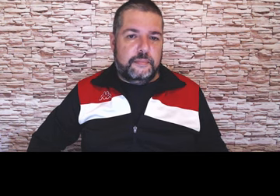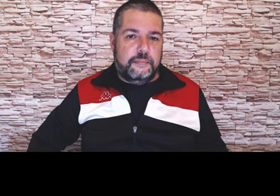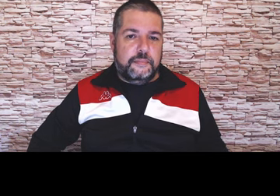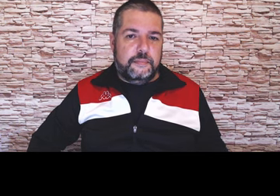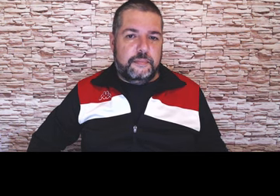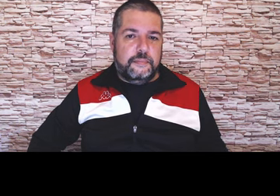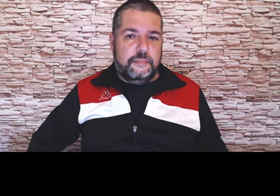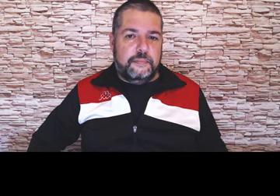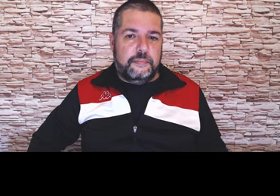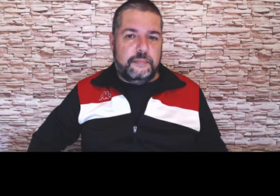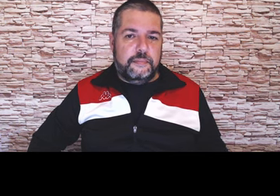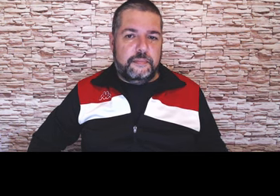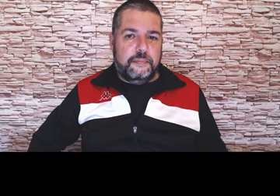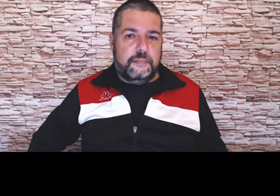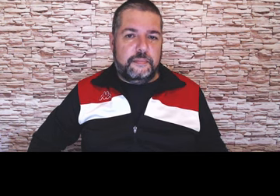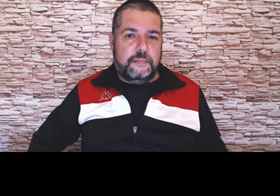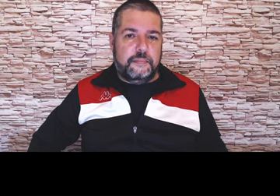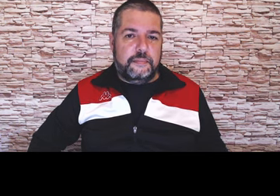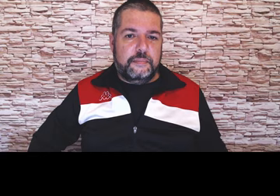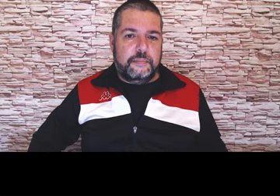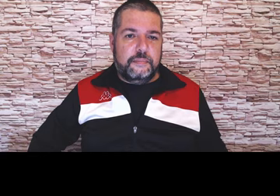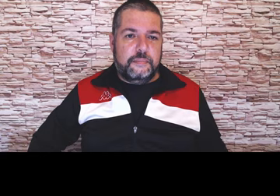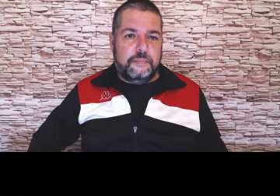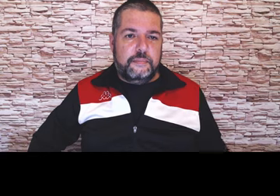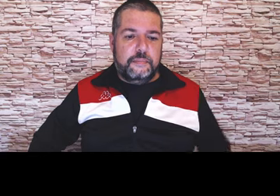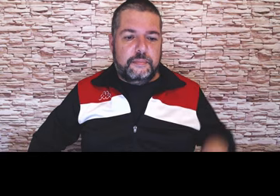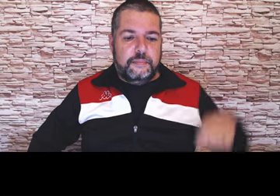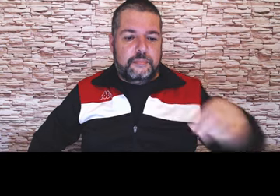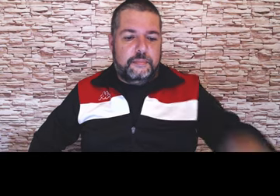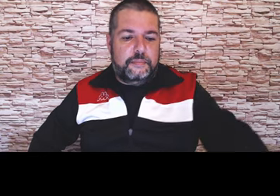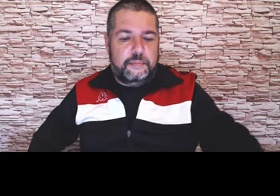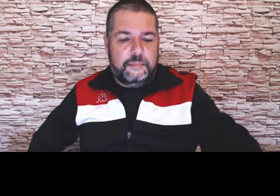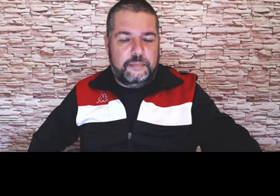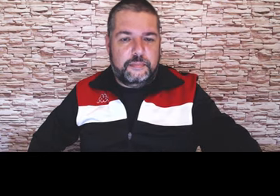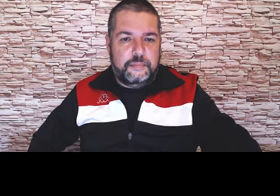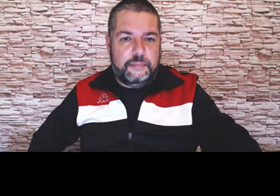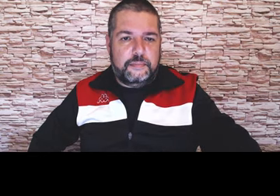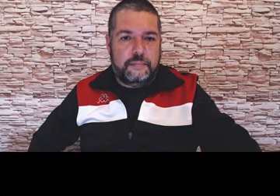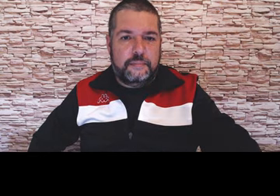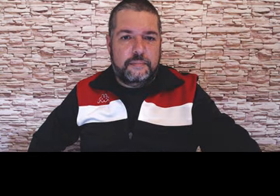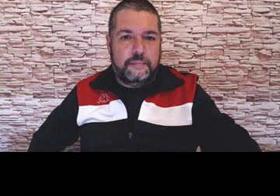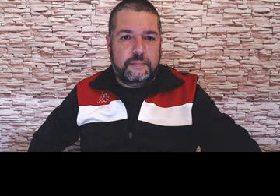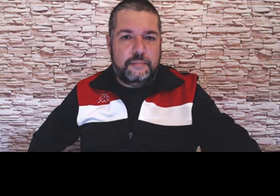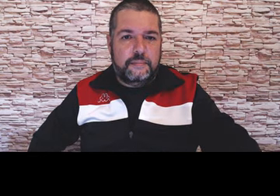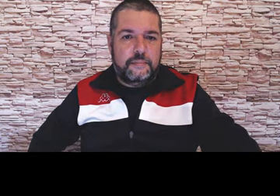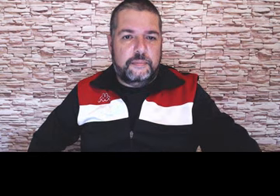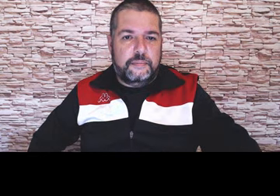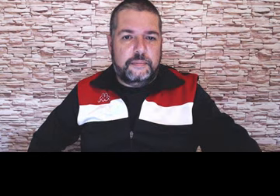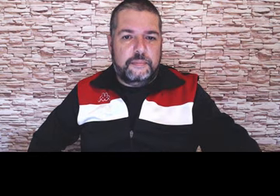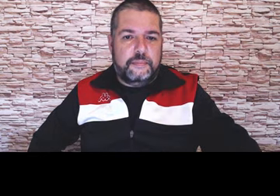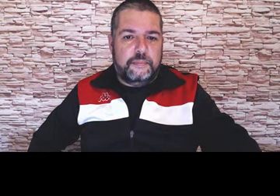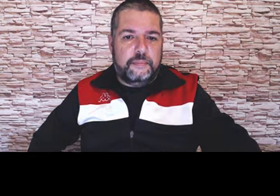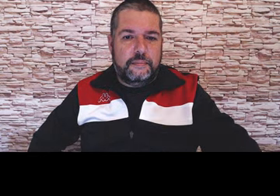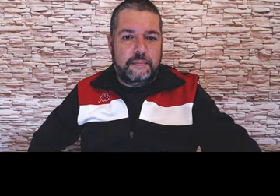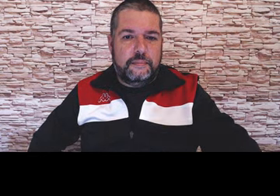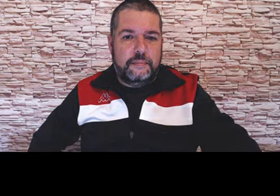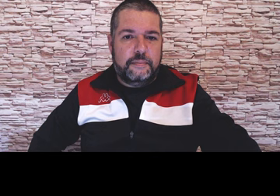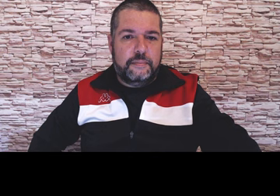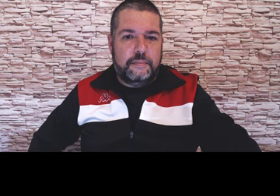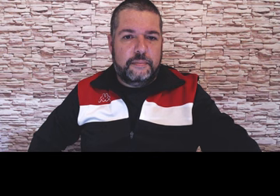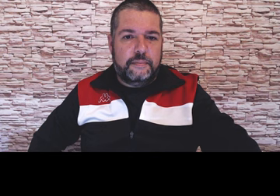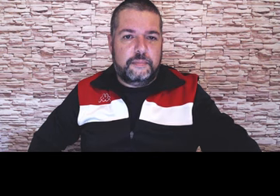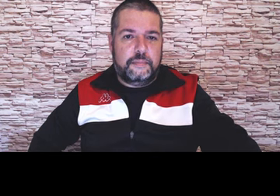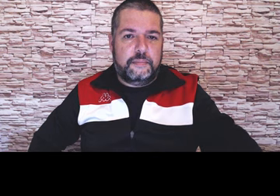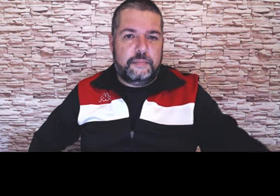horas de disciplinas optativas. Isso vai mudar se o PL for aprovado. A parte das disciplinas obrigatórias vai ocupar um espaço maior,